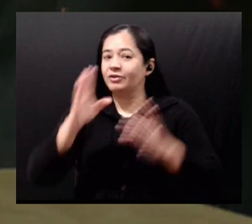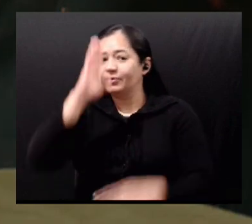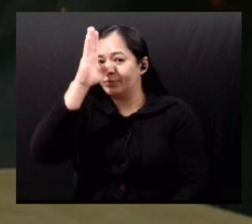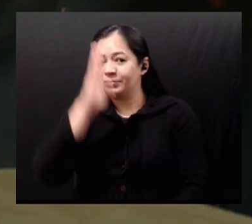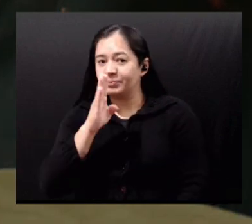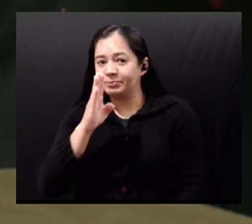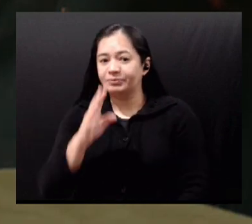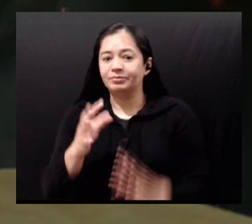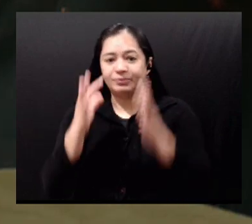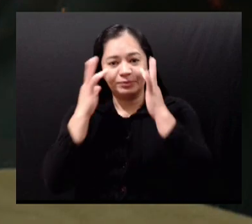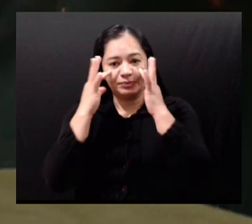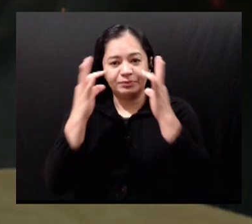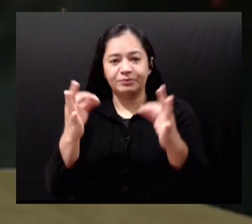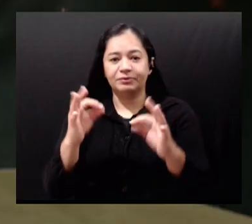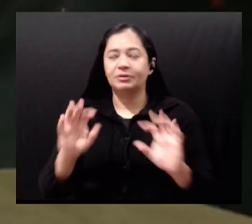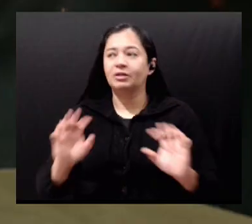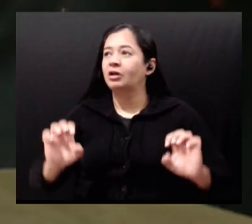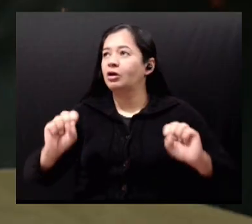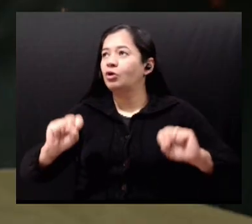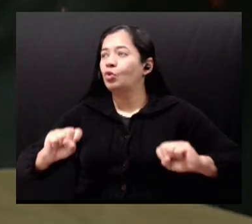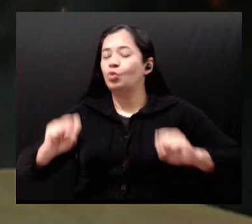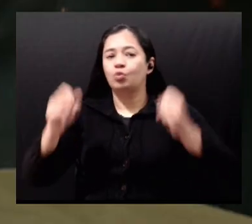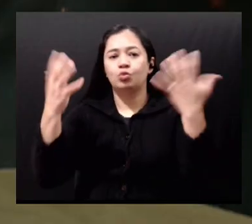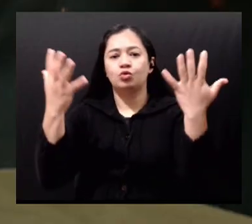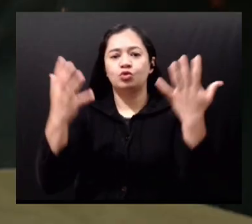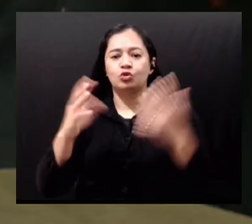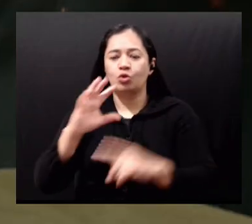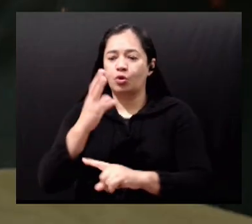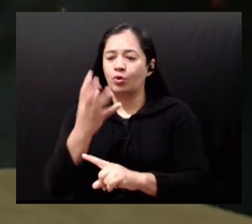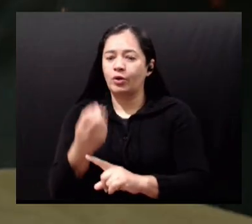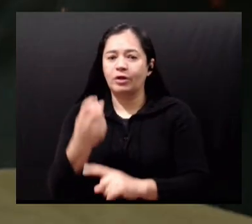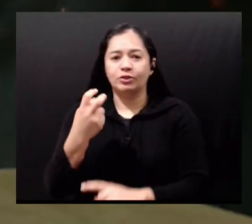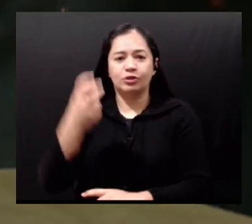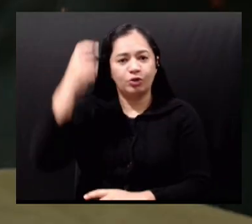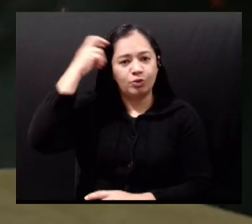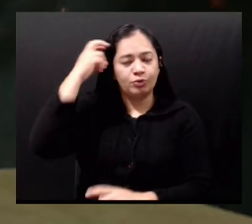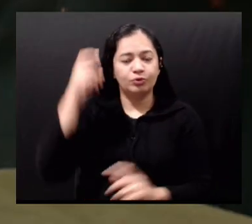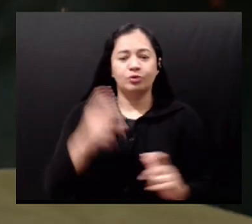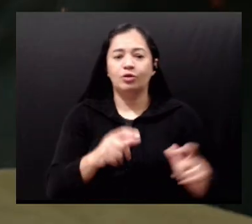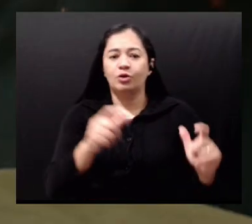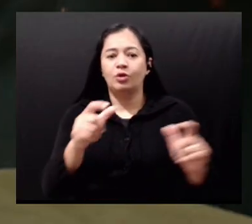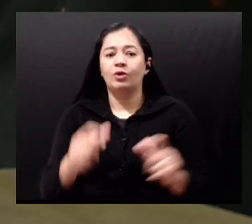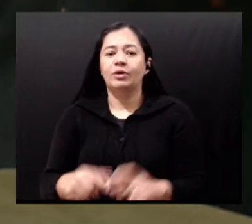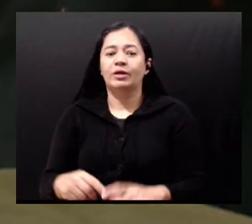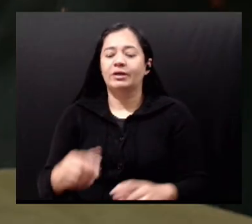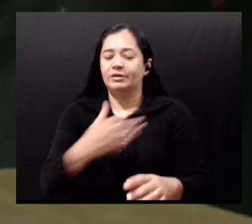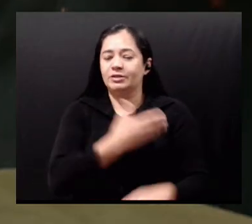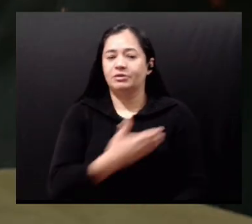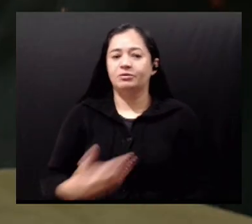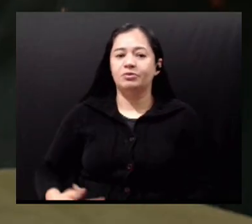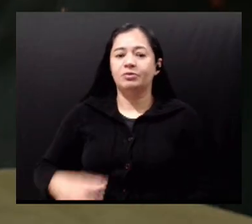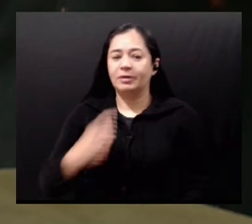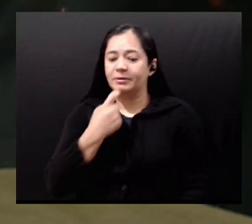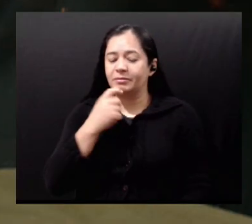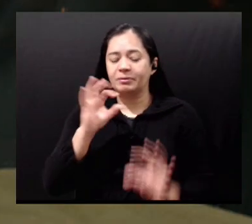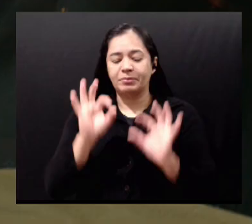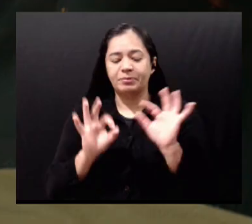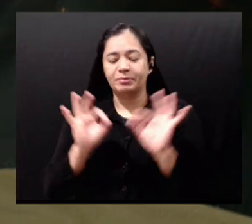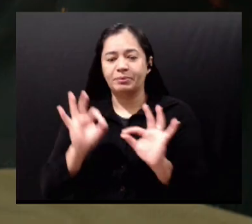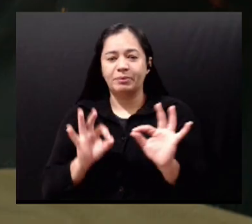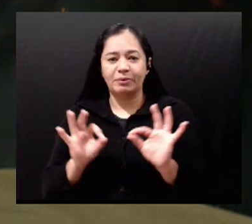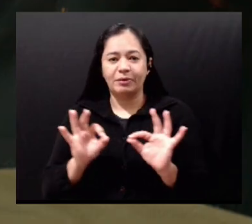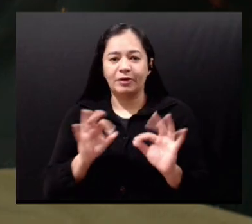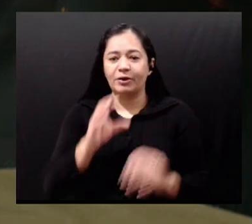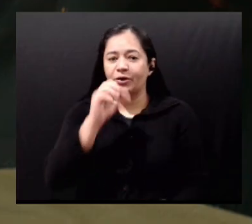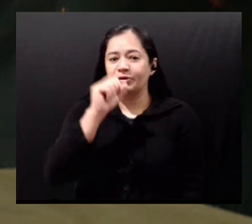Shows, festivais, arte, cultura e espaços públicos. Campinas preparou uma programação especial para celebrar o fim de semana do Dia dos Pais,